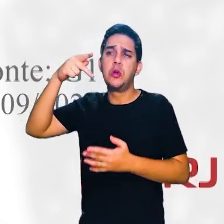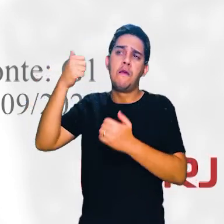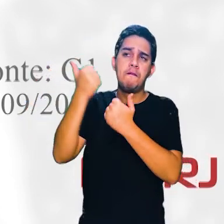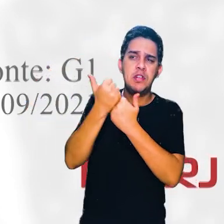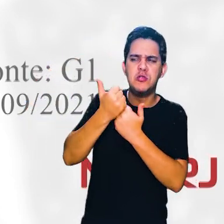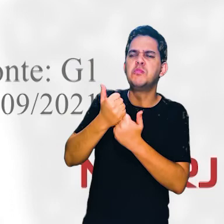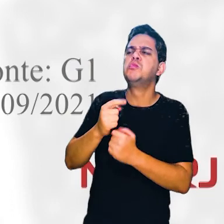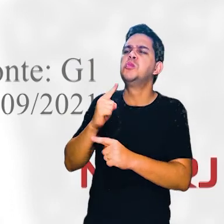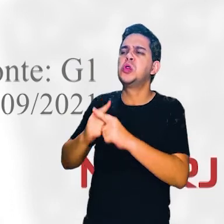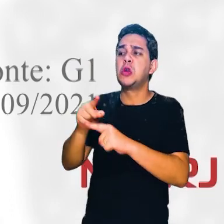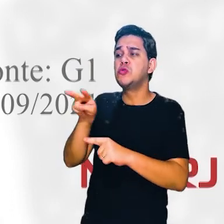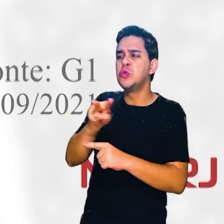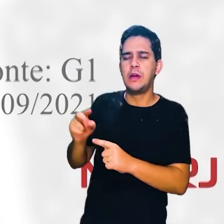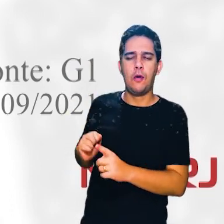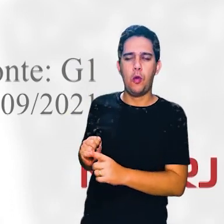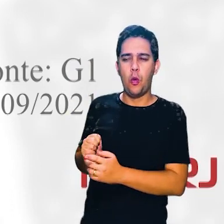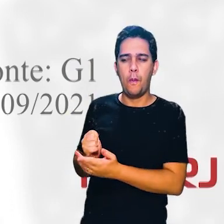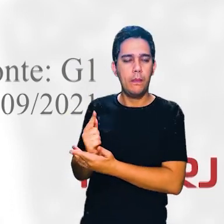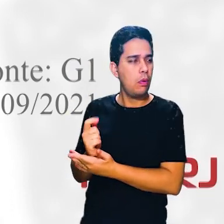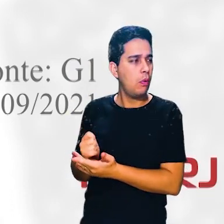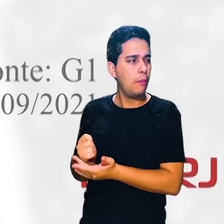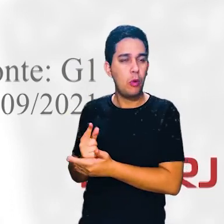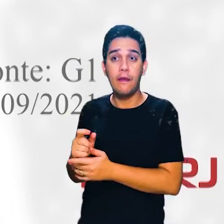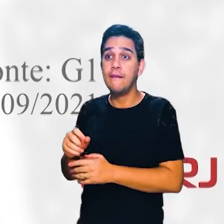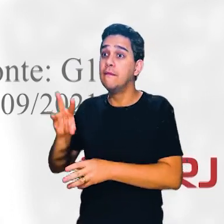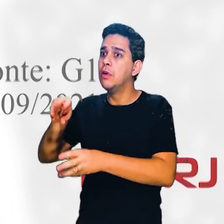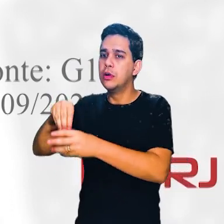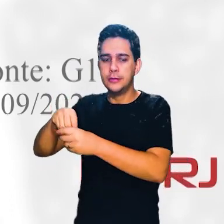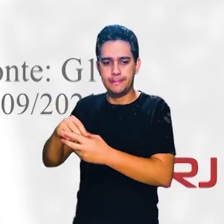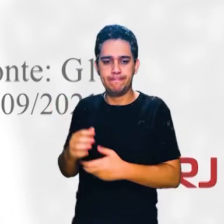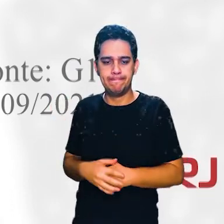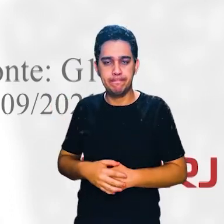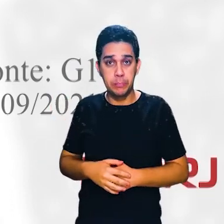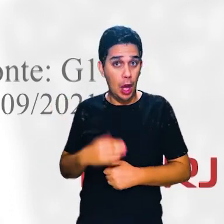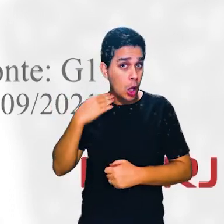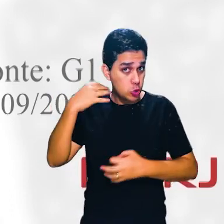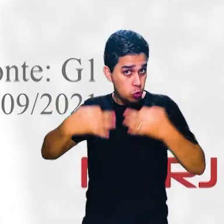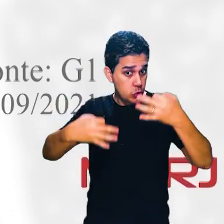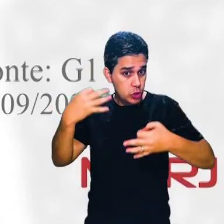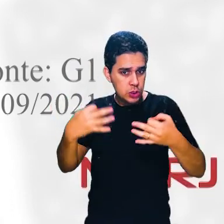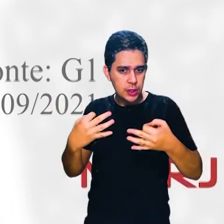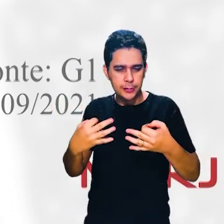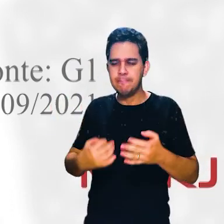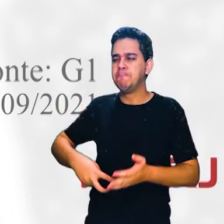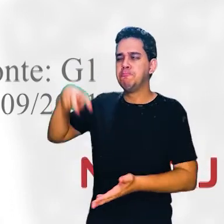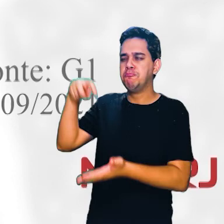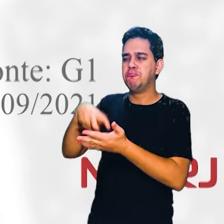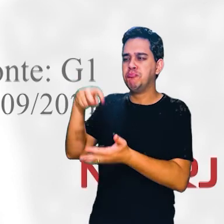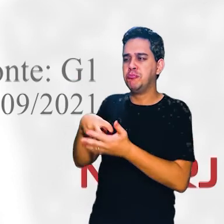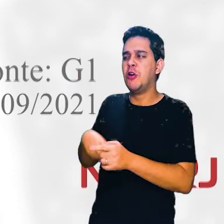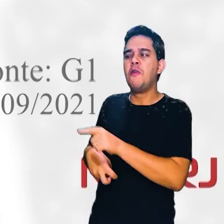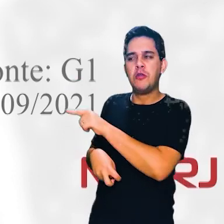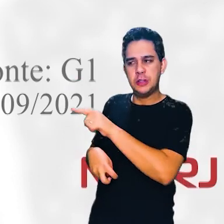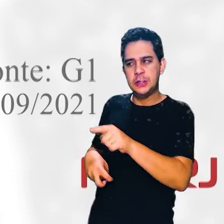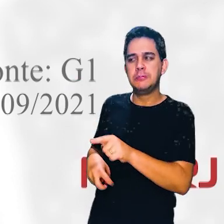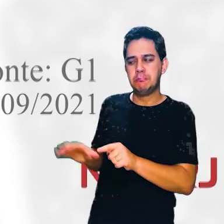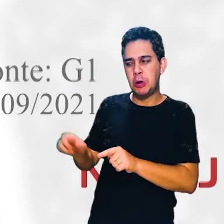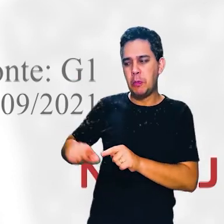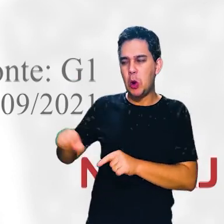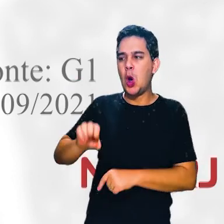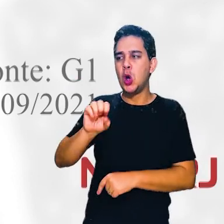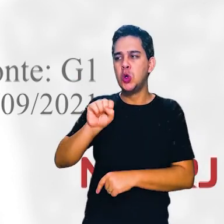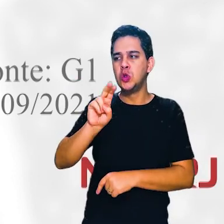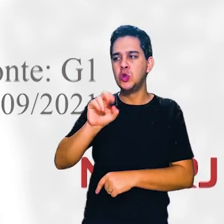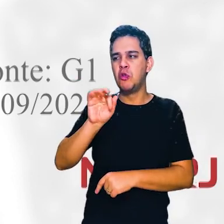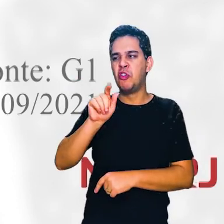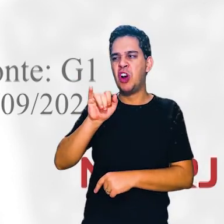votos. Na sentença, a Justiça Eleitoral condena os políticos por captação ilícita de sufrágio e